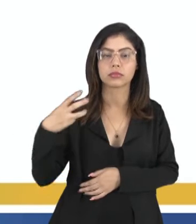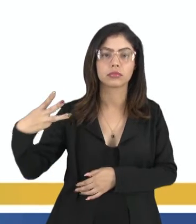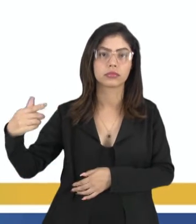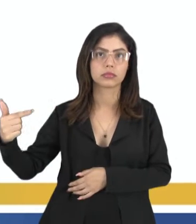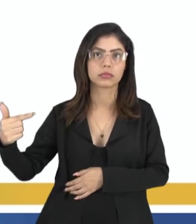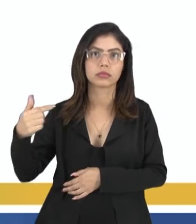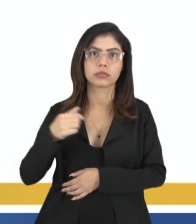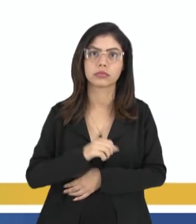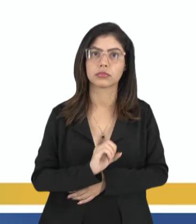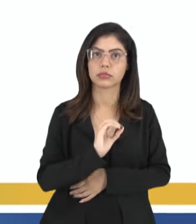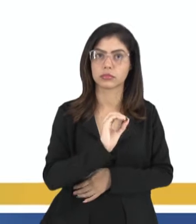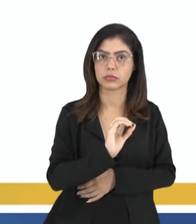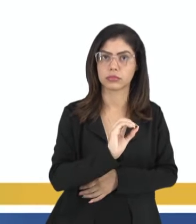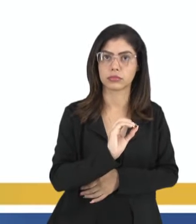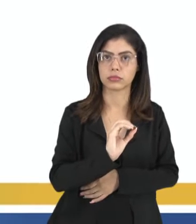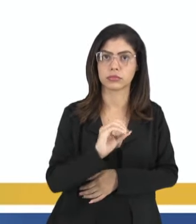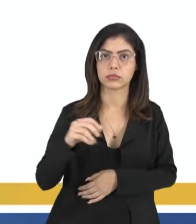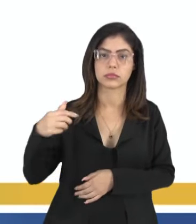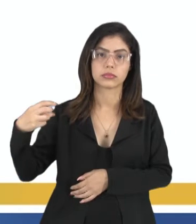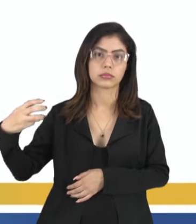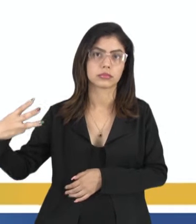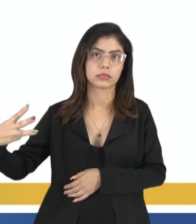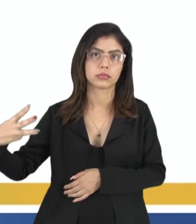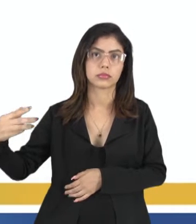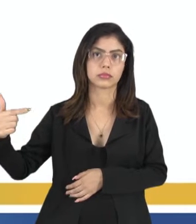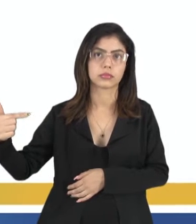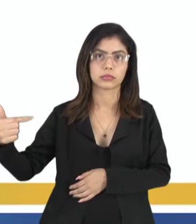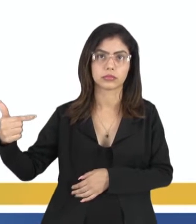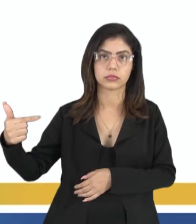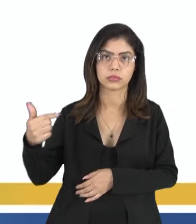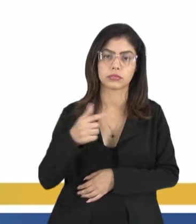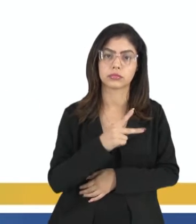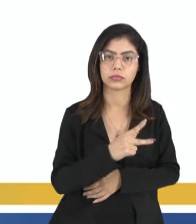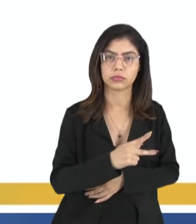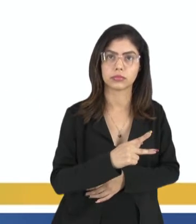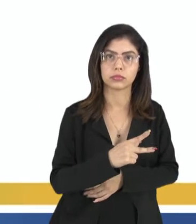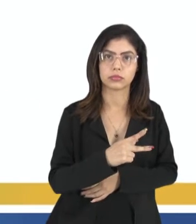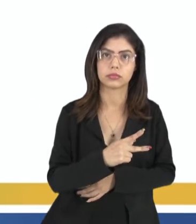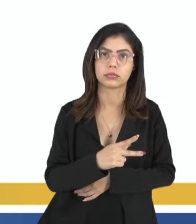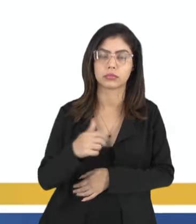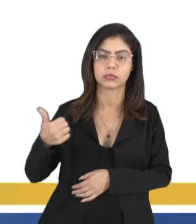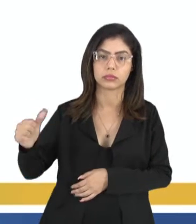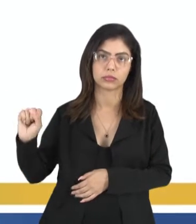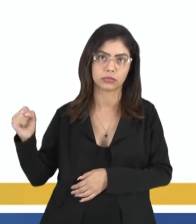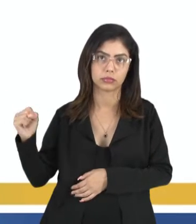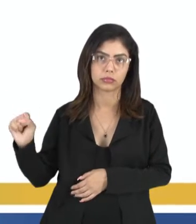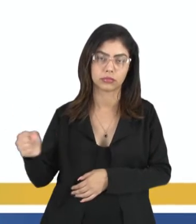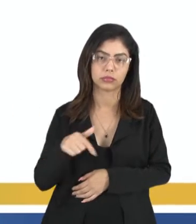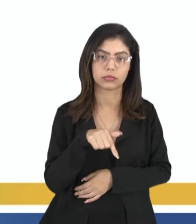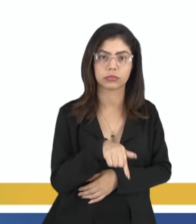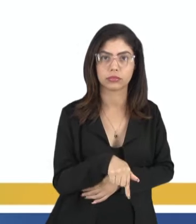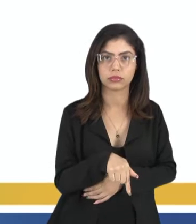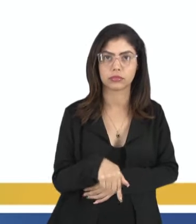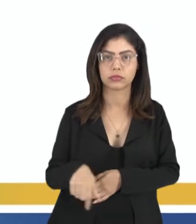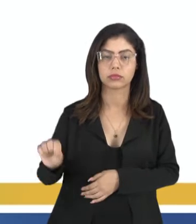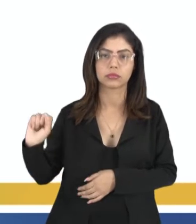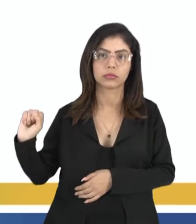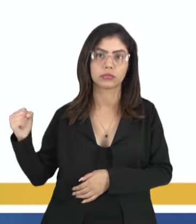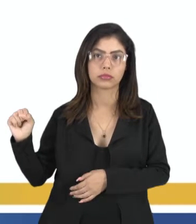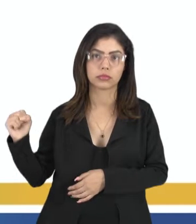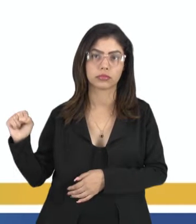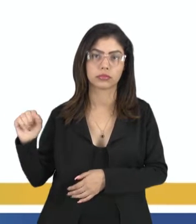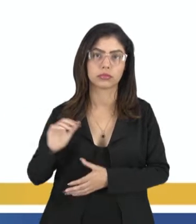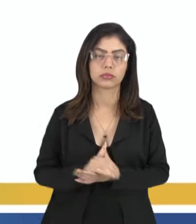N, 32, na camada O, 32, camada P, 18 e camada